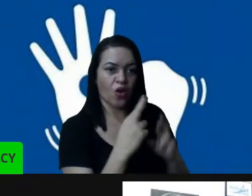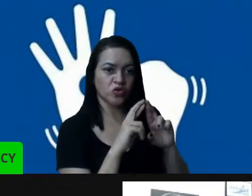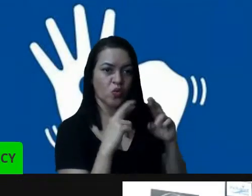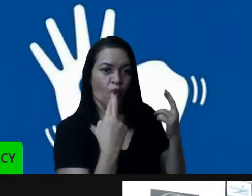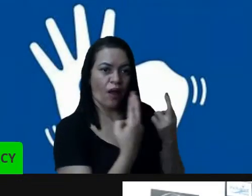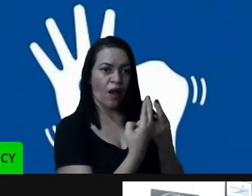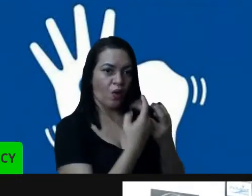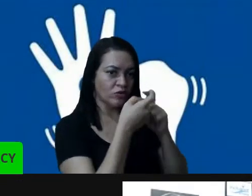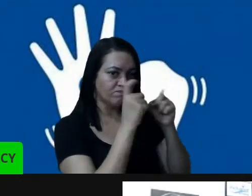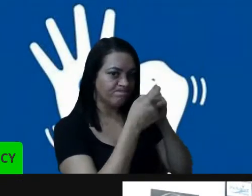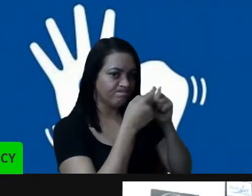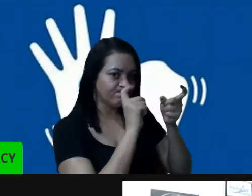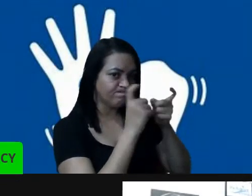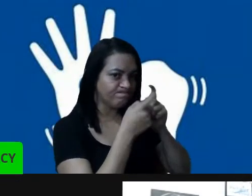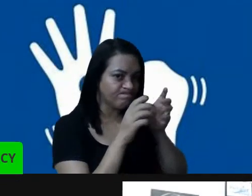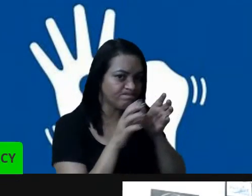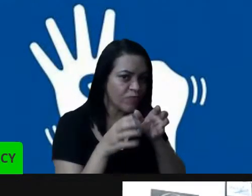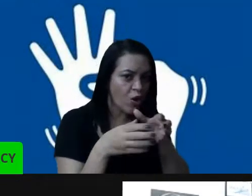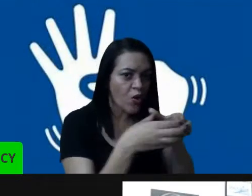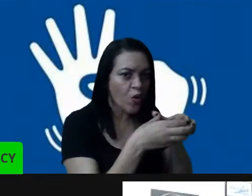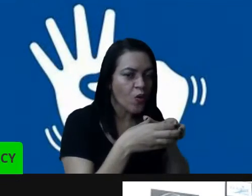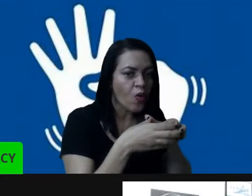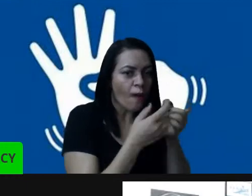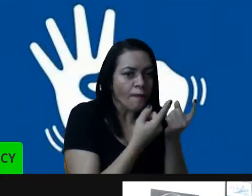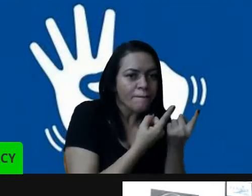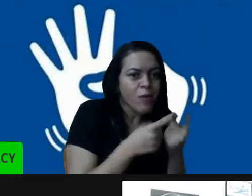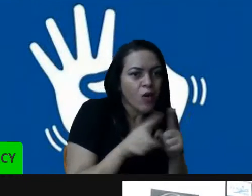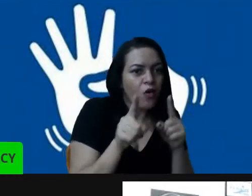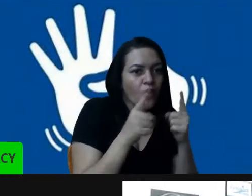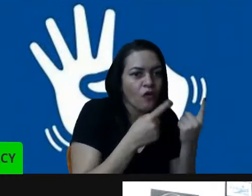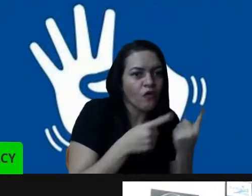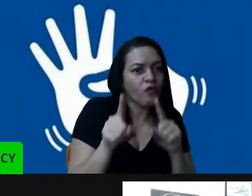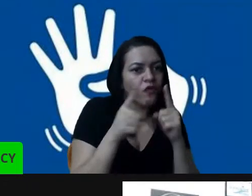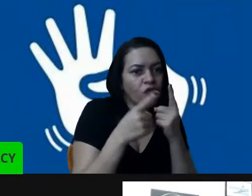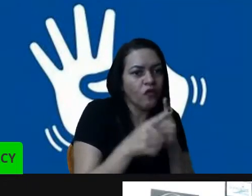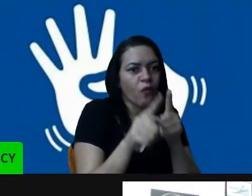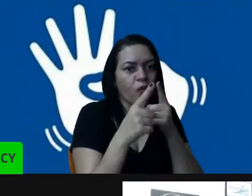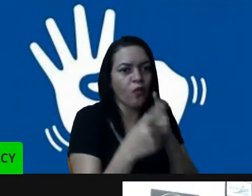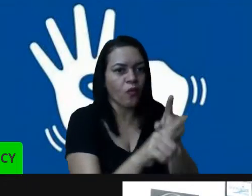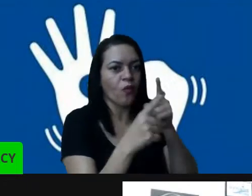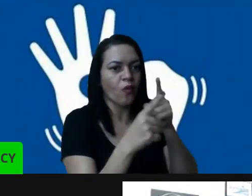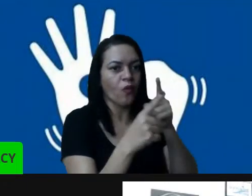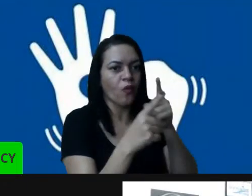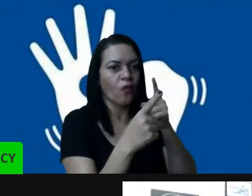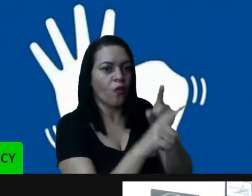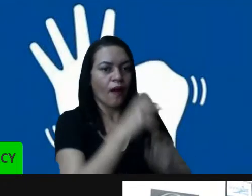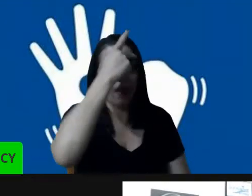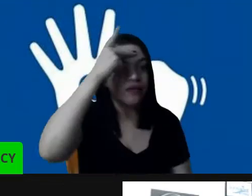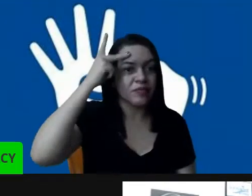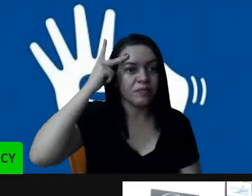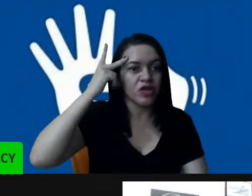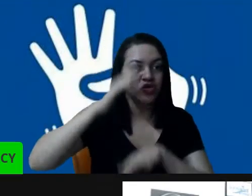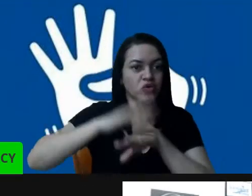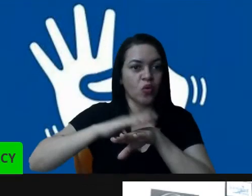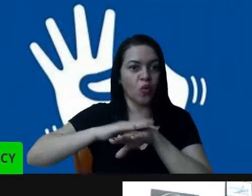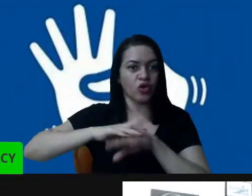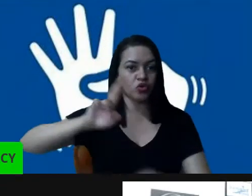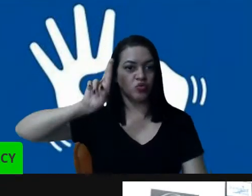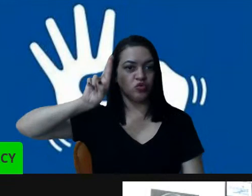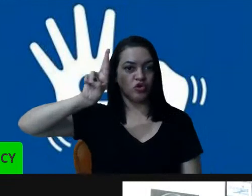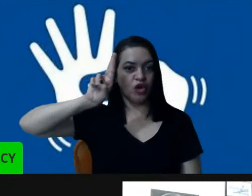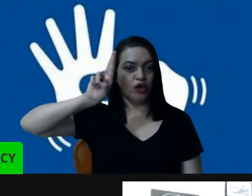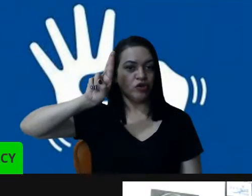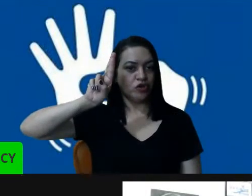um esforço conjunto, para provocar que as pessoas, né, que os gestores federais começassem a